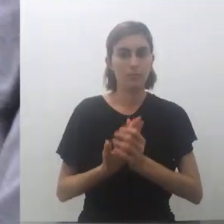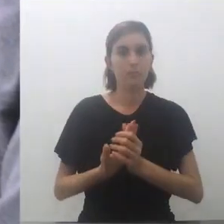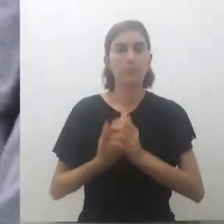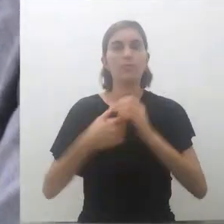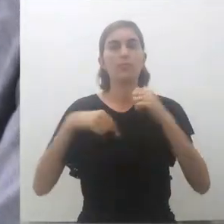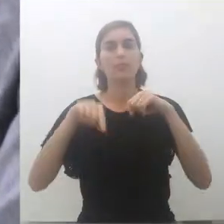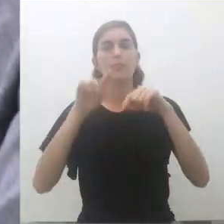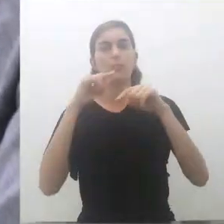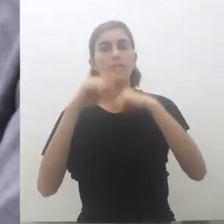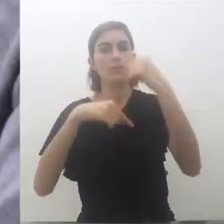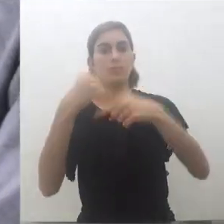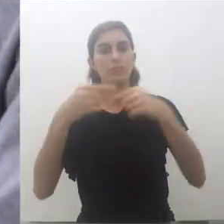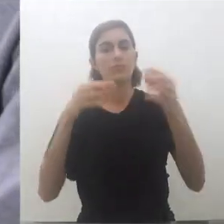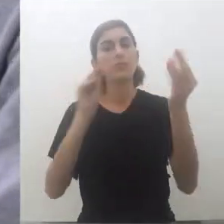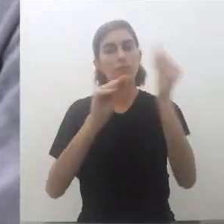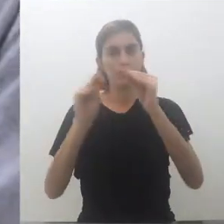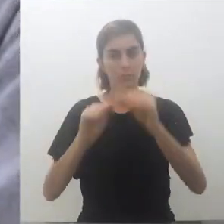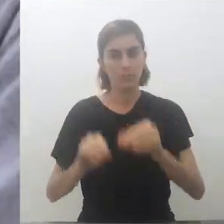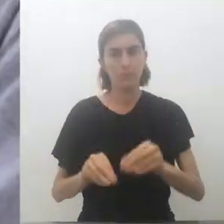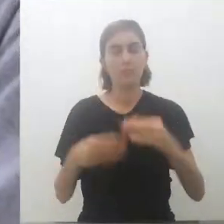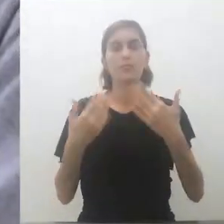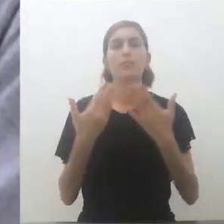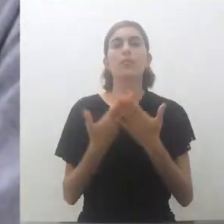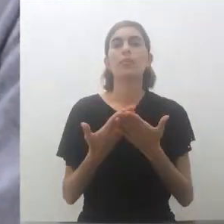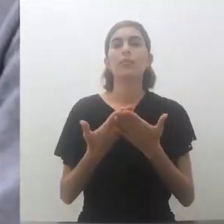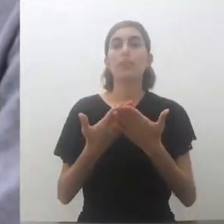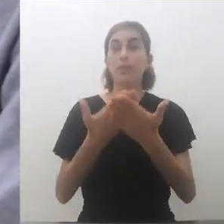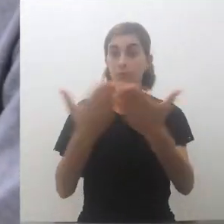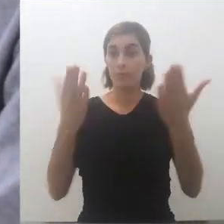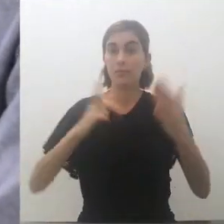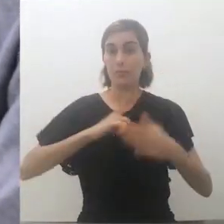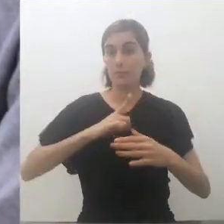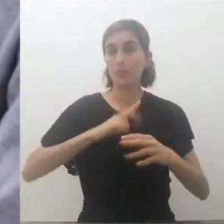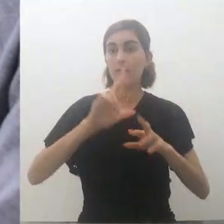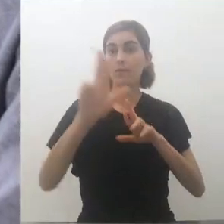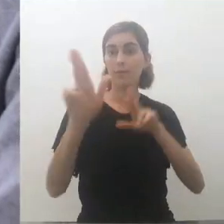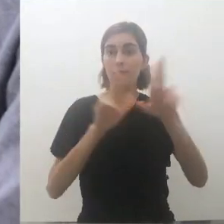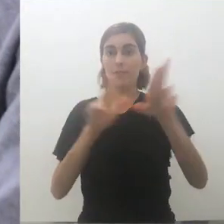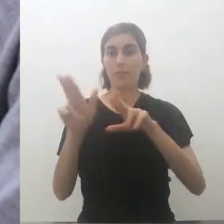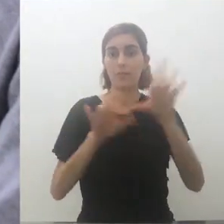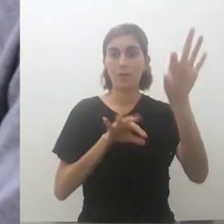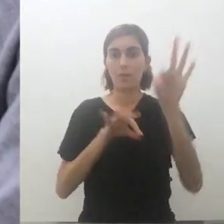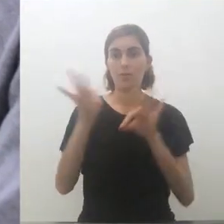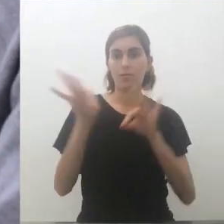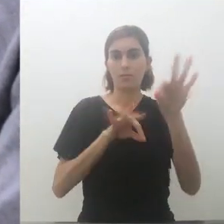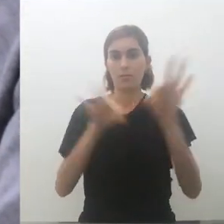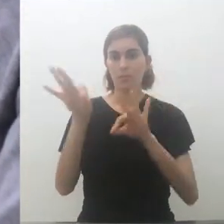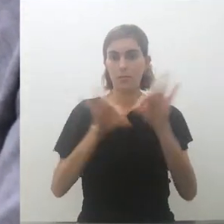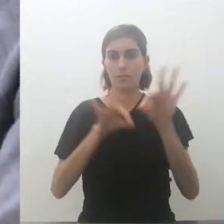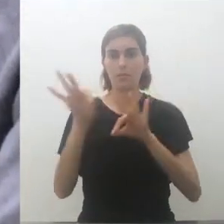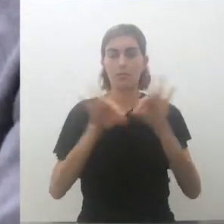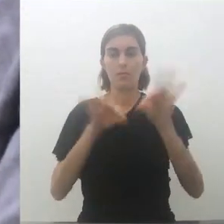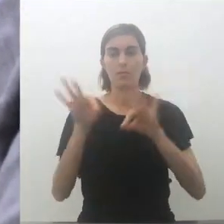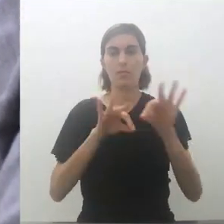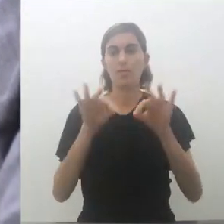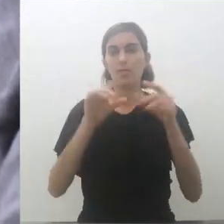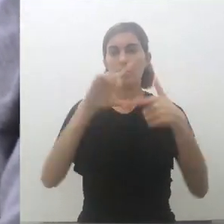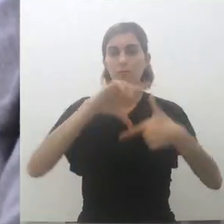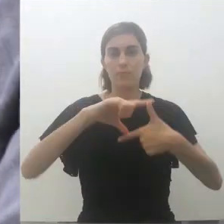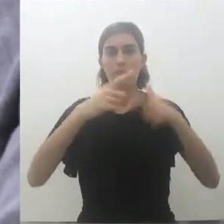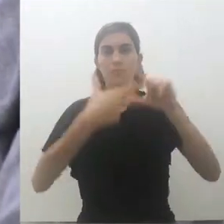estarão disponíveis. Você tem diferentes arranjos com formas geométricas,